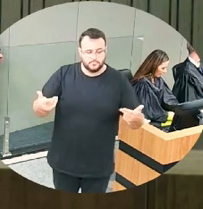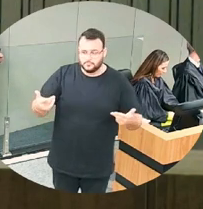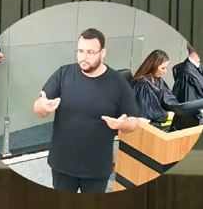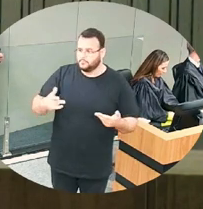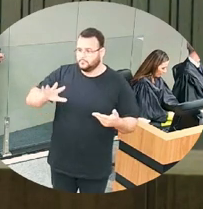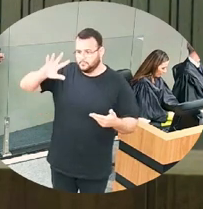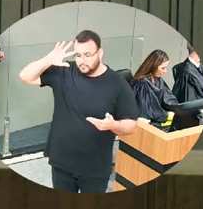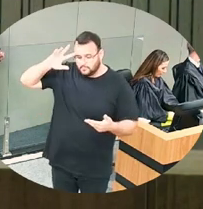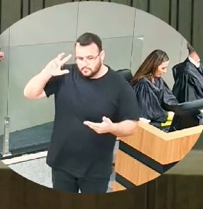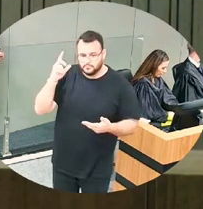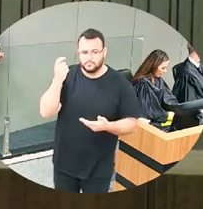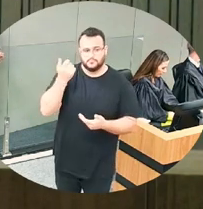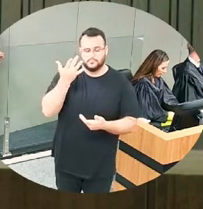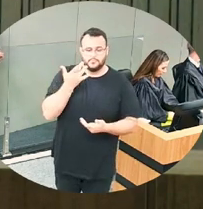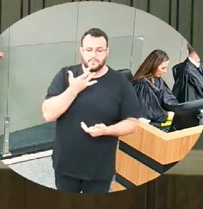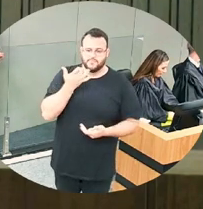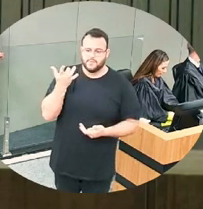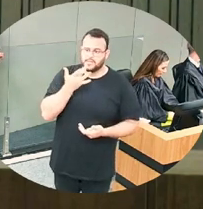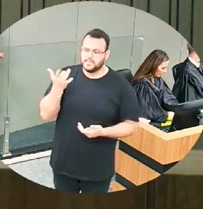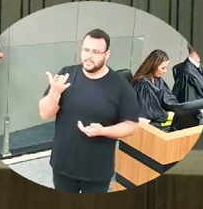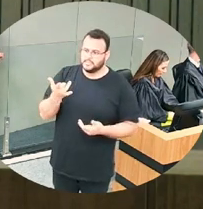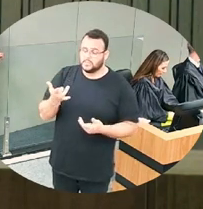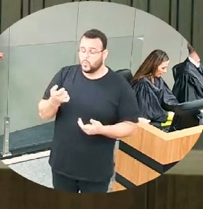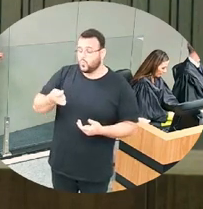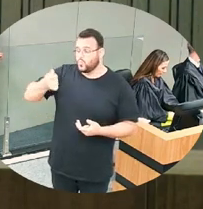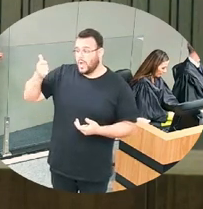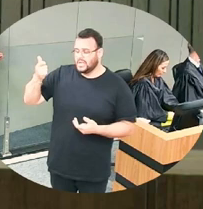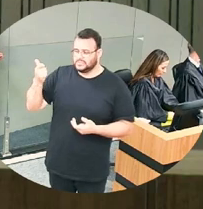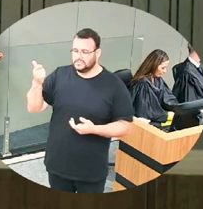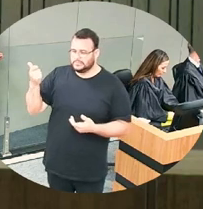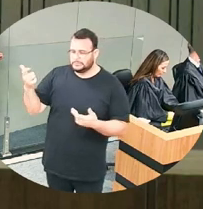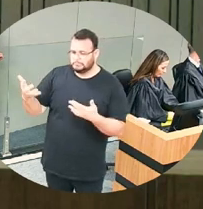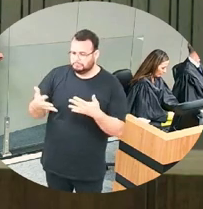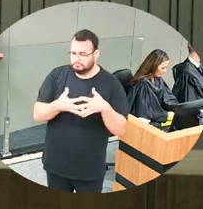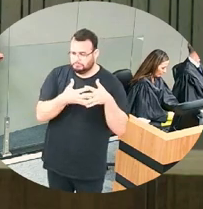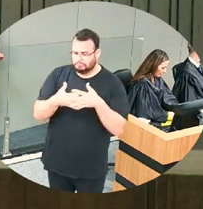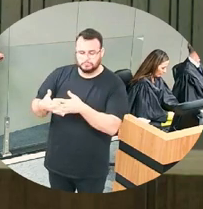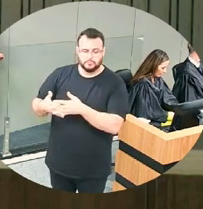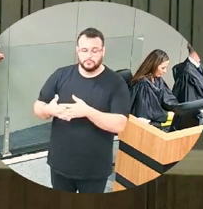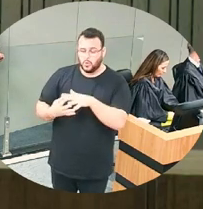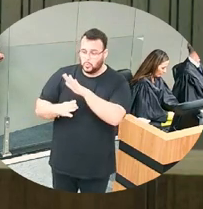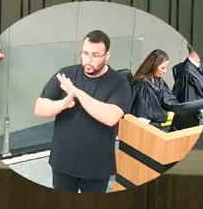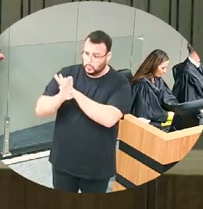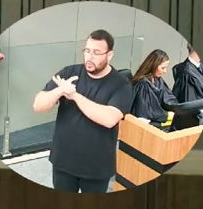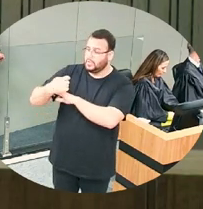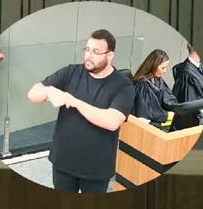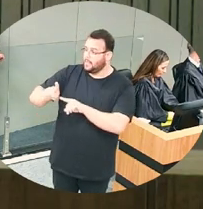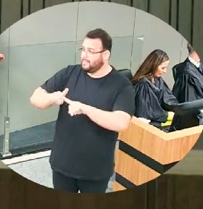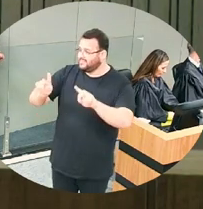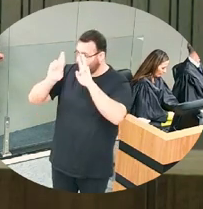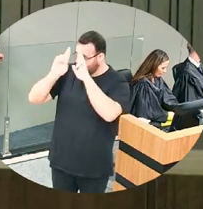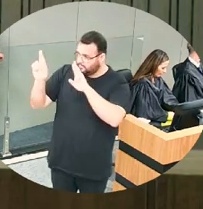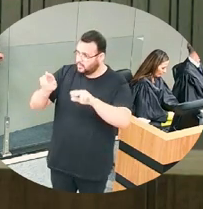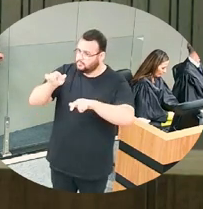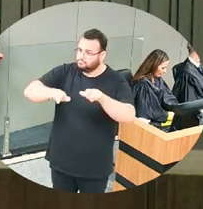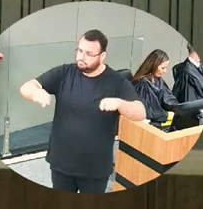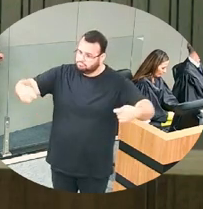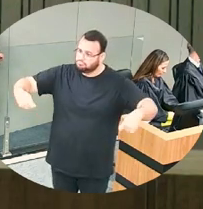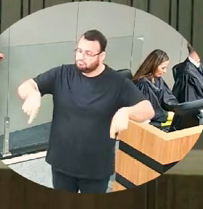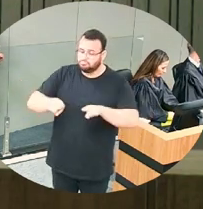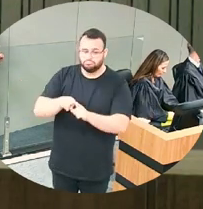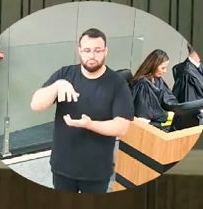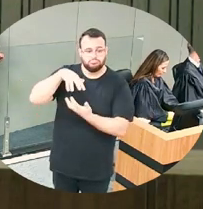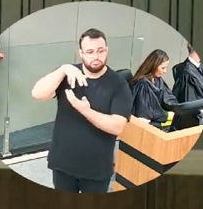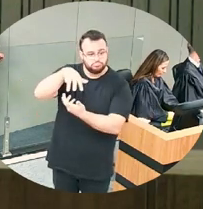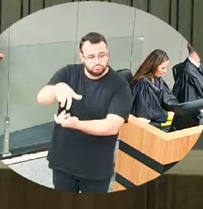fáceis e imediatistas quase sempre enganosas avançar é preciso mas com respeito as pessoas ao